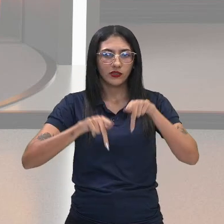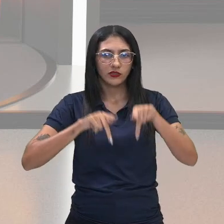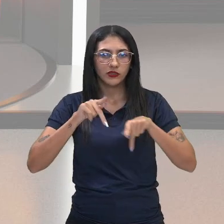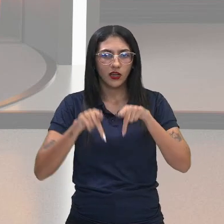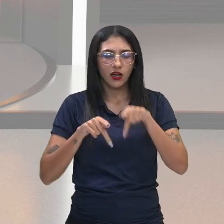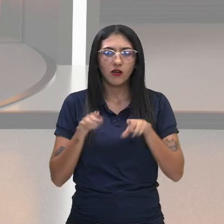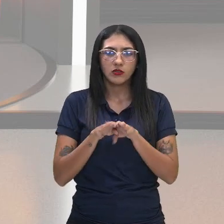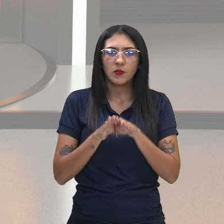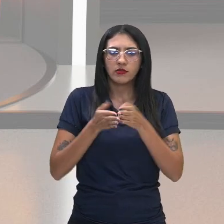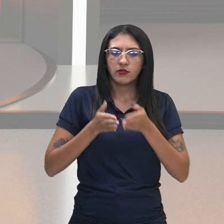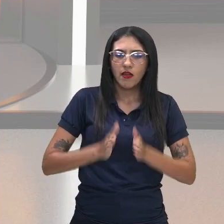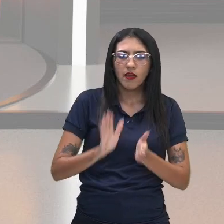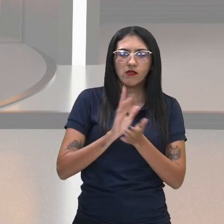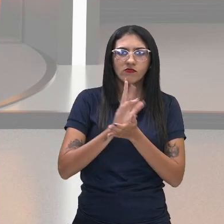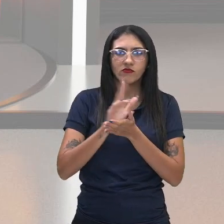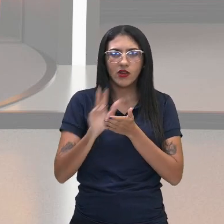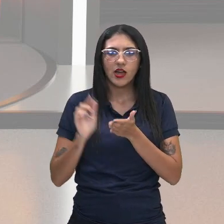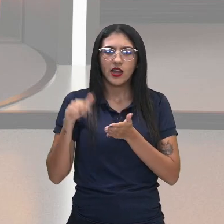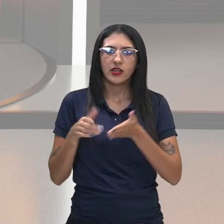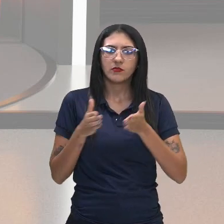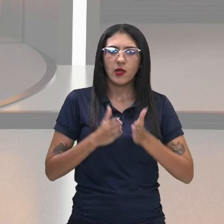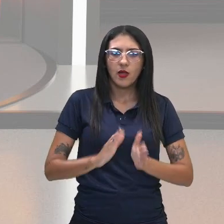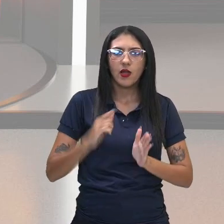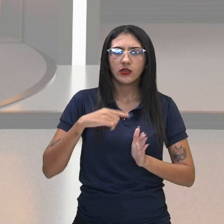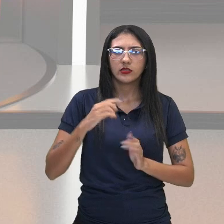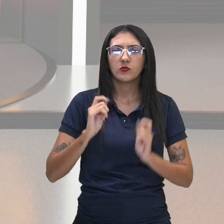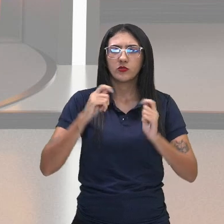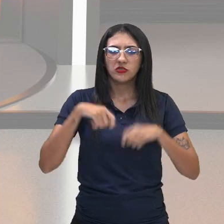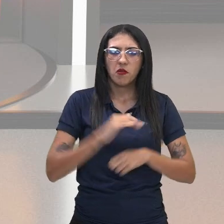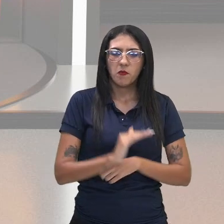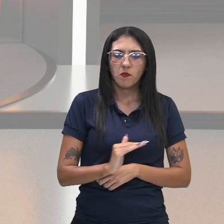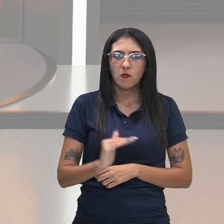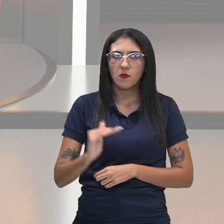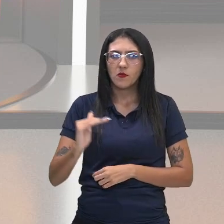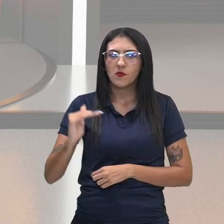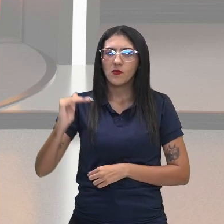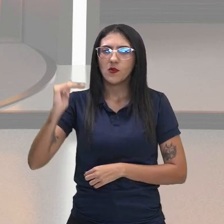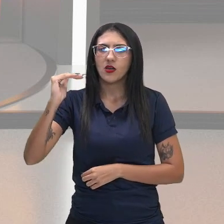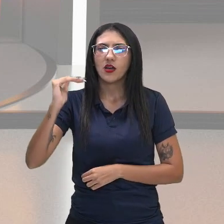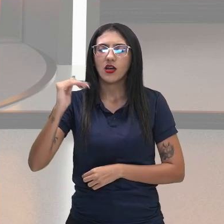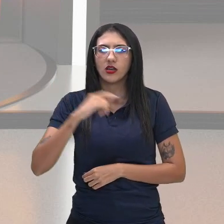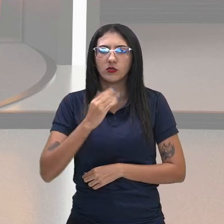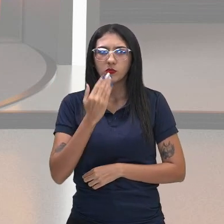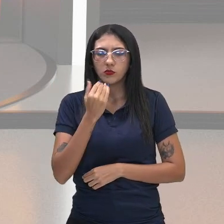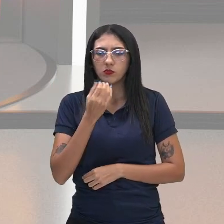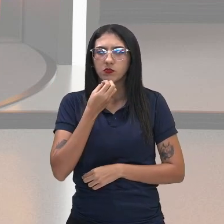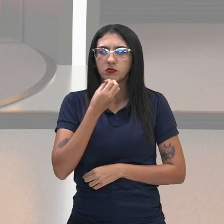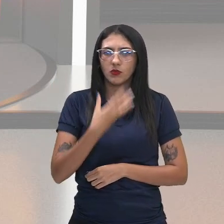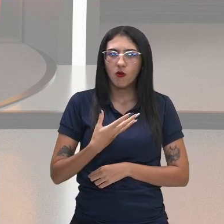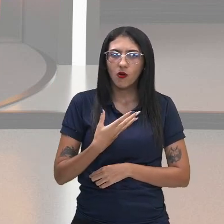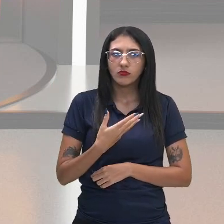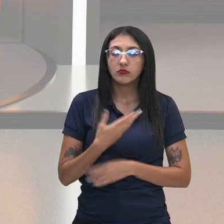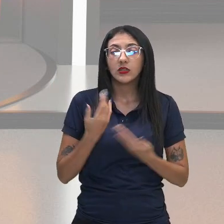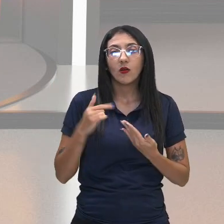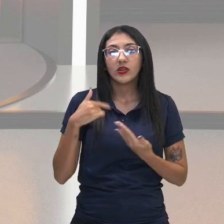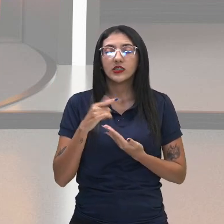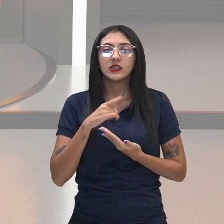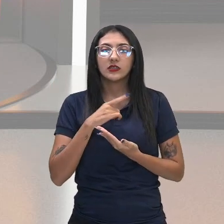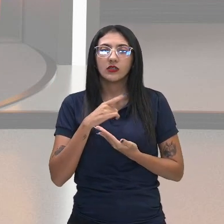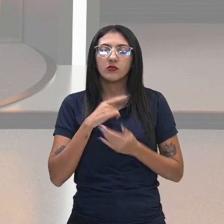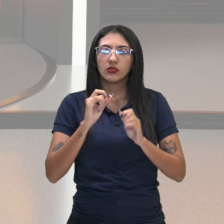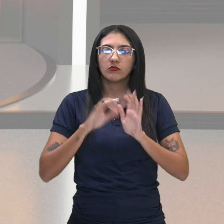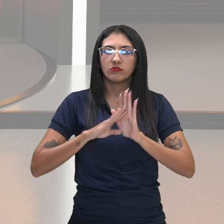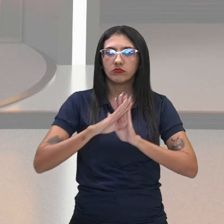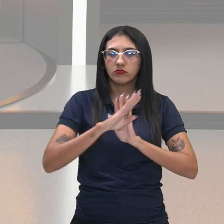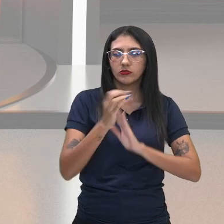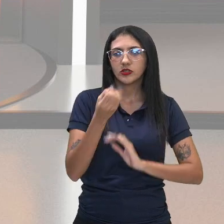nascem mais crianças, e essas crianças conseguem crescer de forma saudável porque tem alimento propício, então nós vamos ter um aumento do